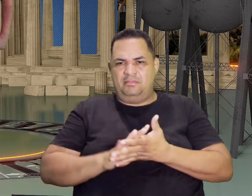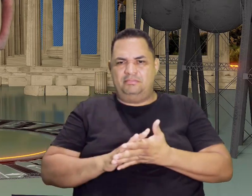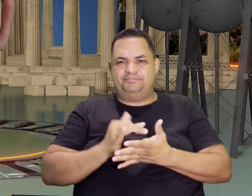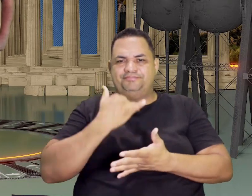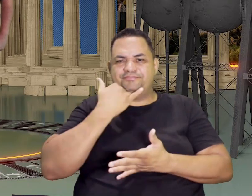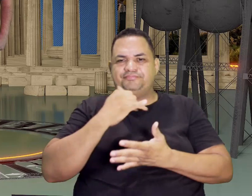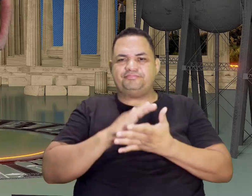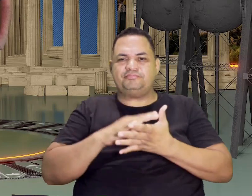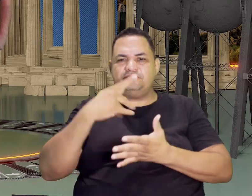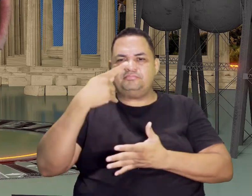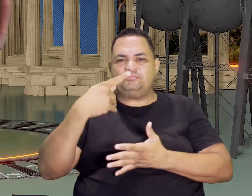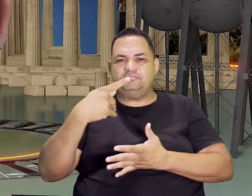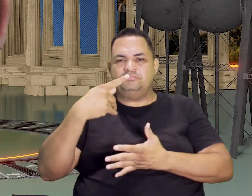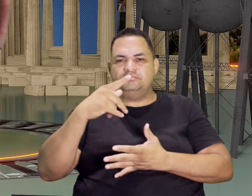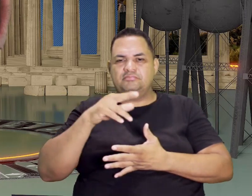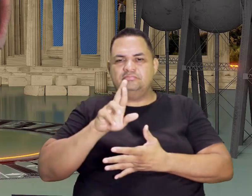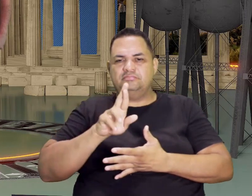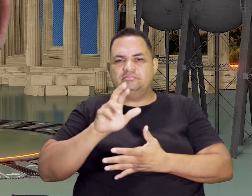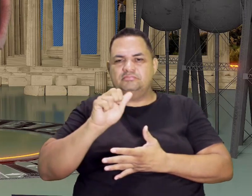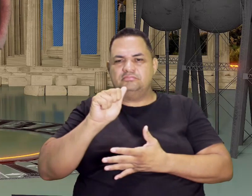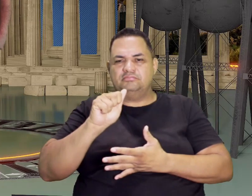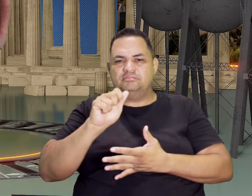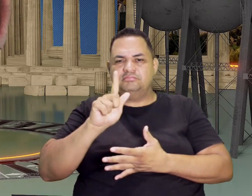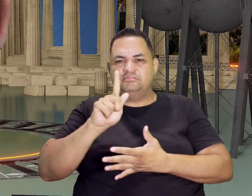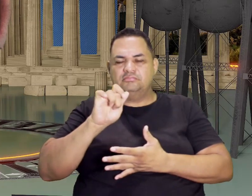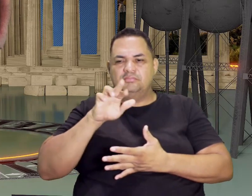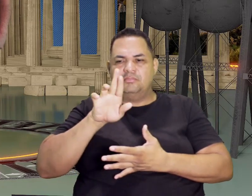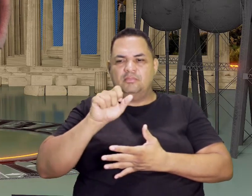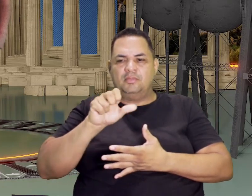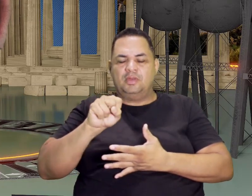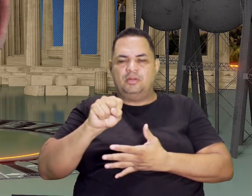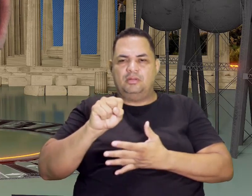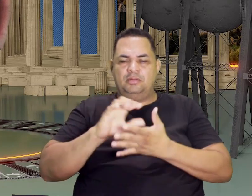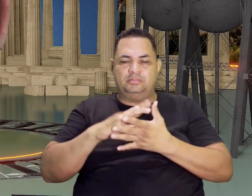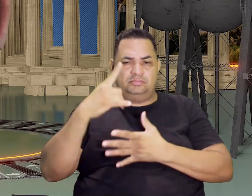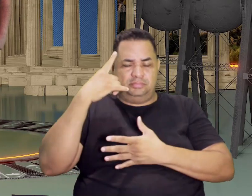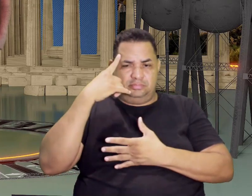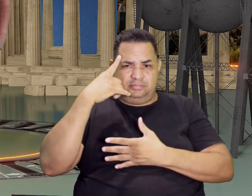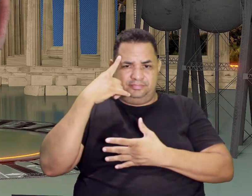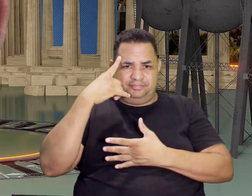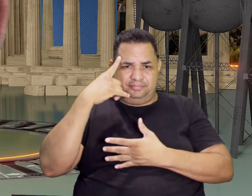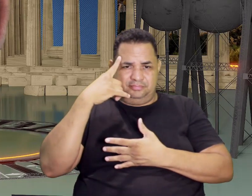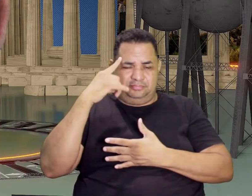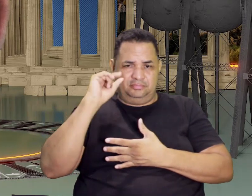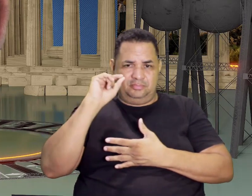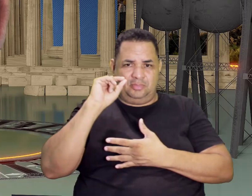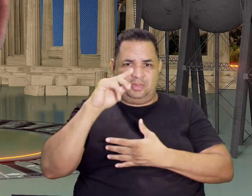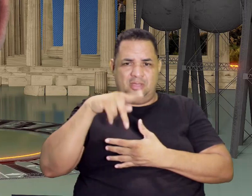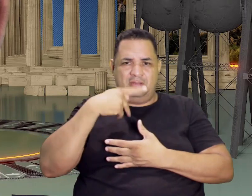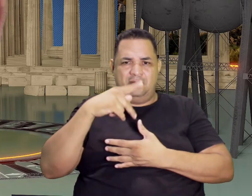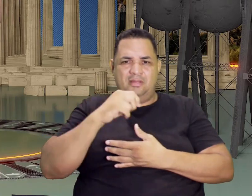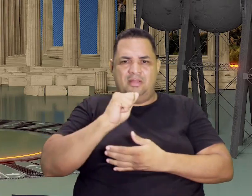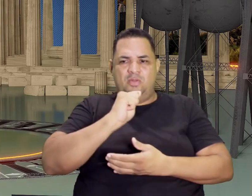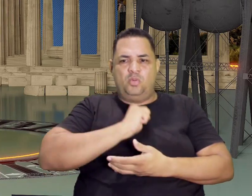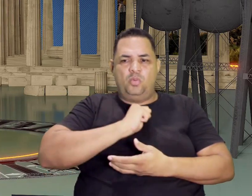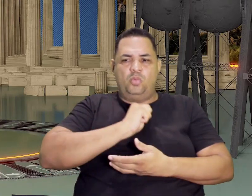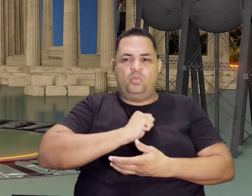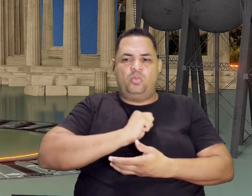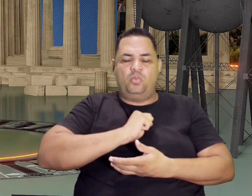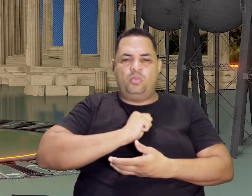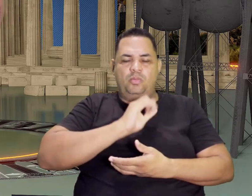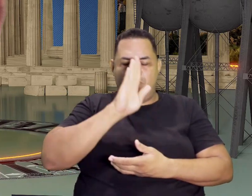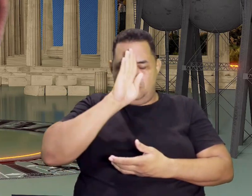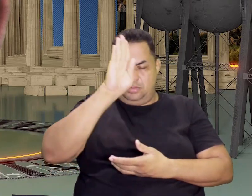desculpa, Protágoras. Protágoras é um pensador. O que ele falou na questão do antropocentrismo, o homem no